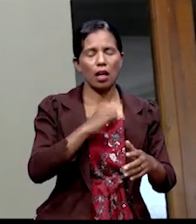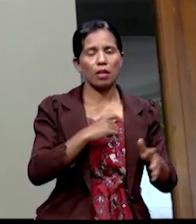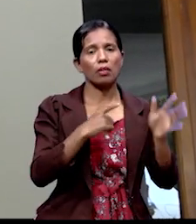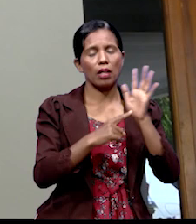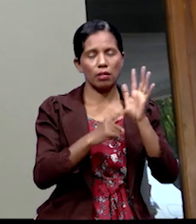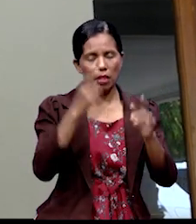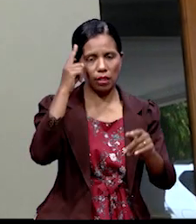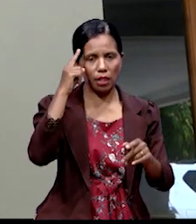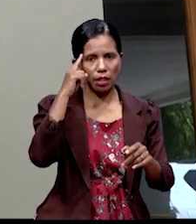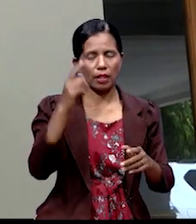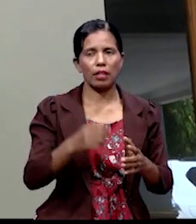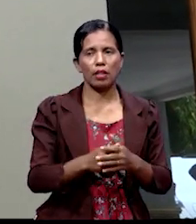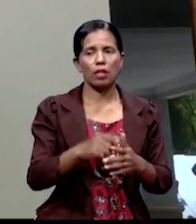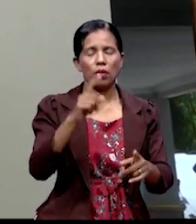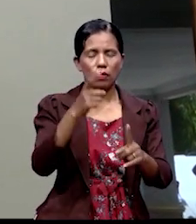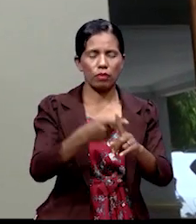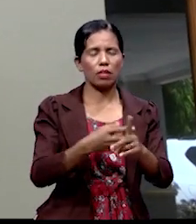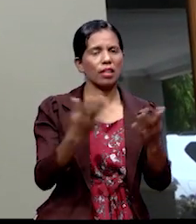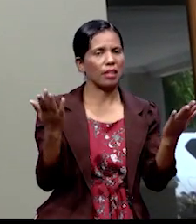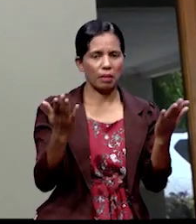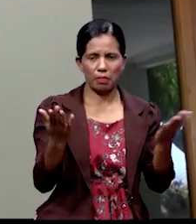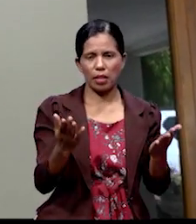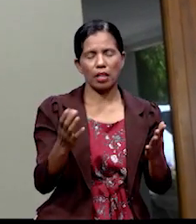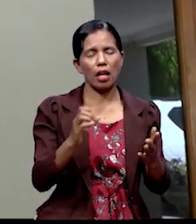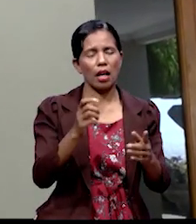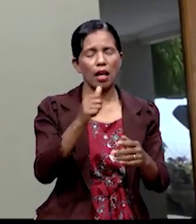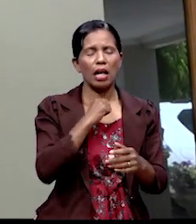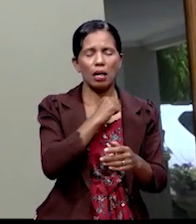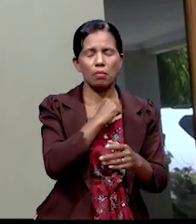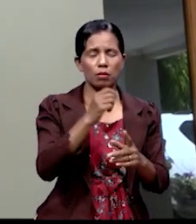até, fulan e danabé, é um papo do mais.